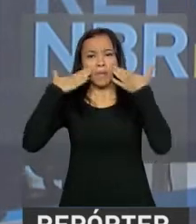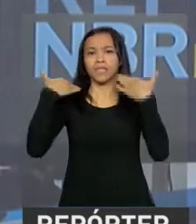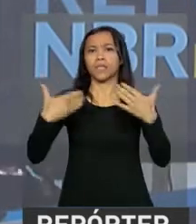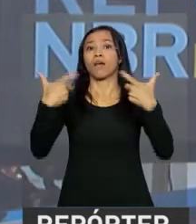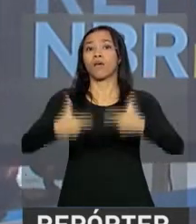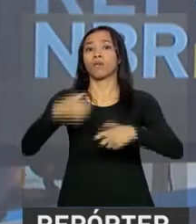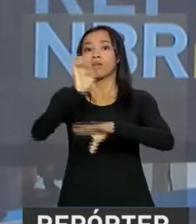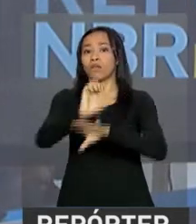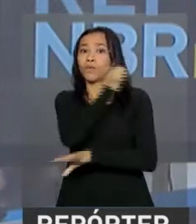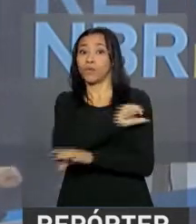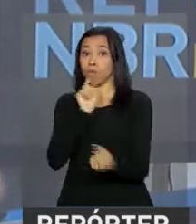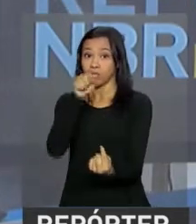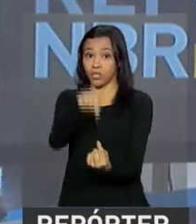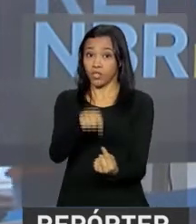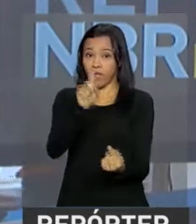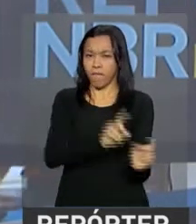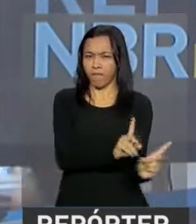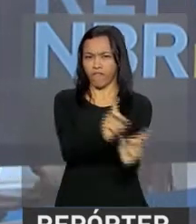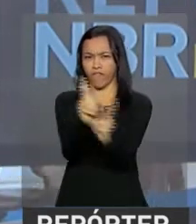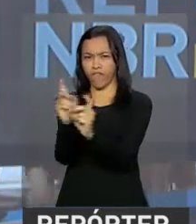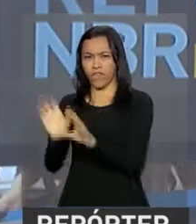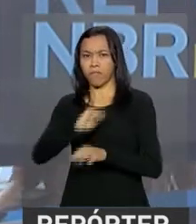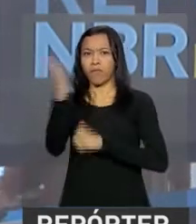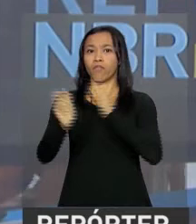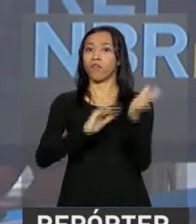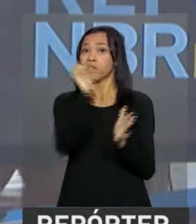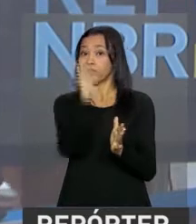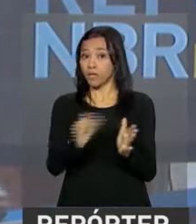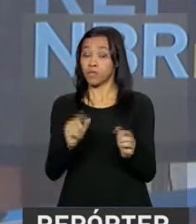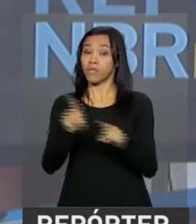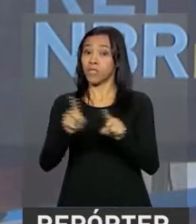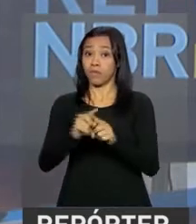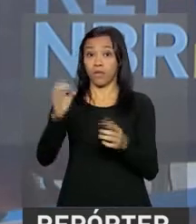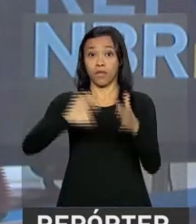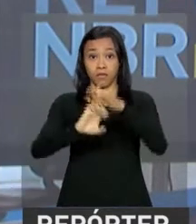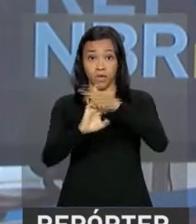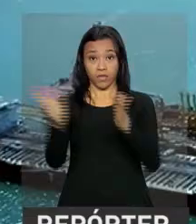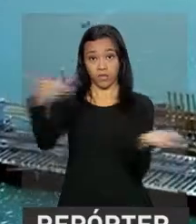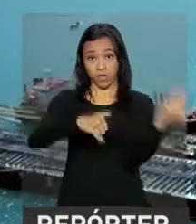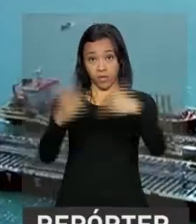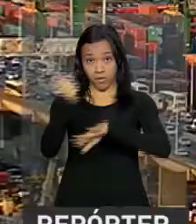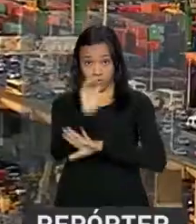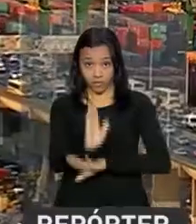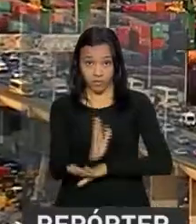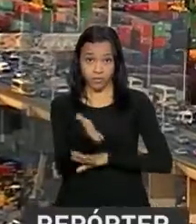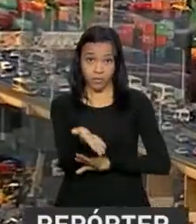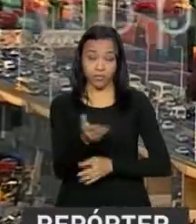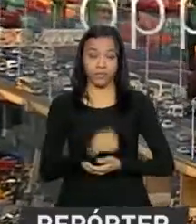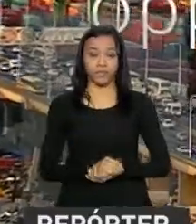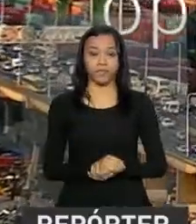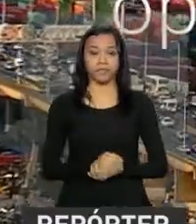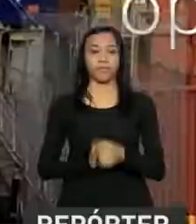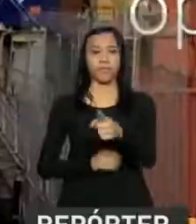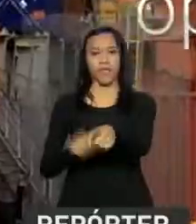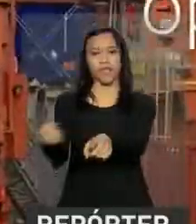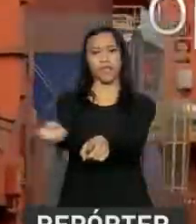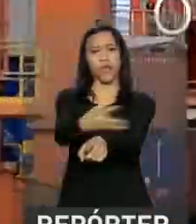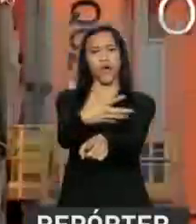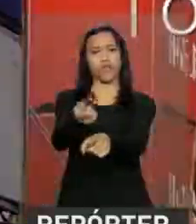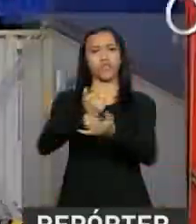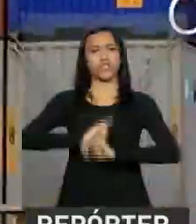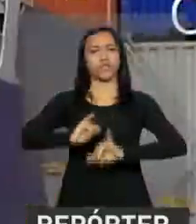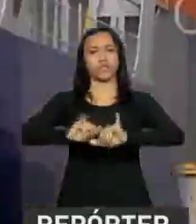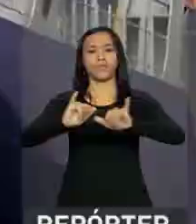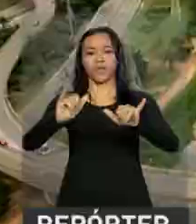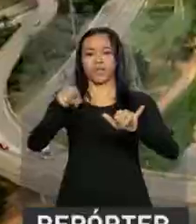é promover as exportações e atrair investimentos para o Brasil. A nova campanha é a Bi Brasil,